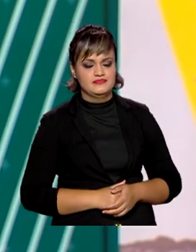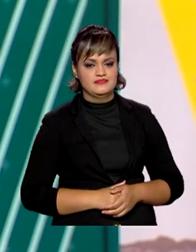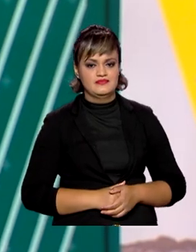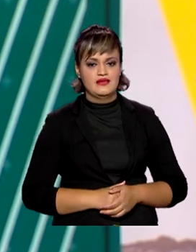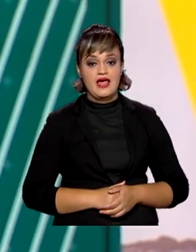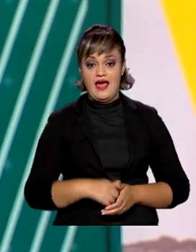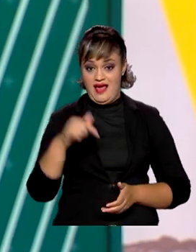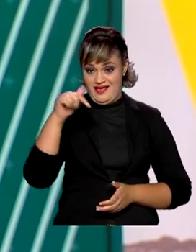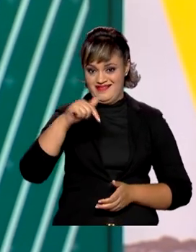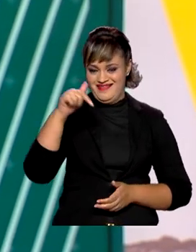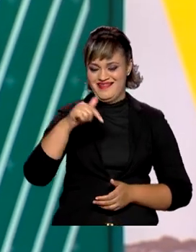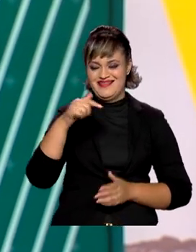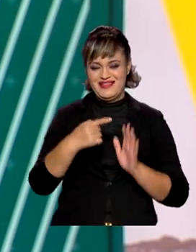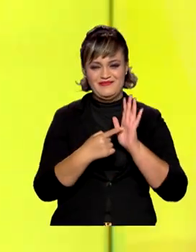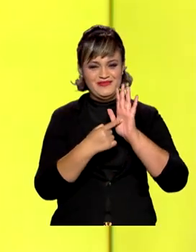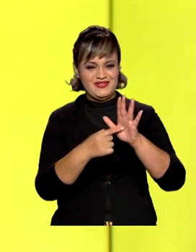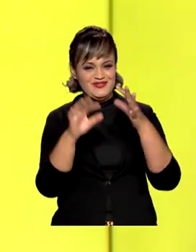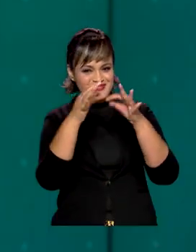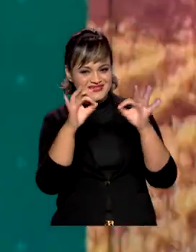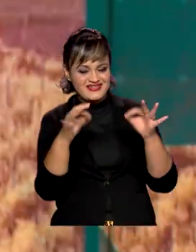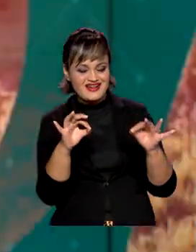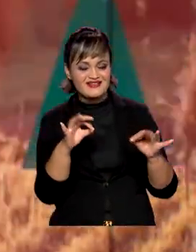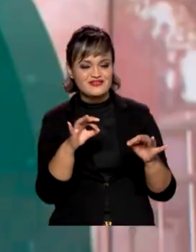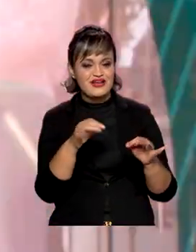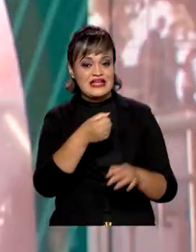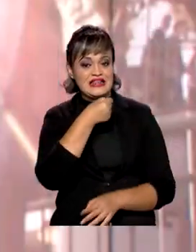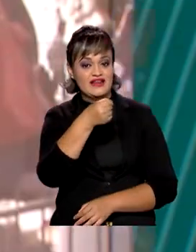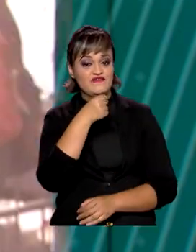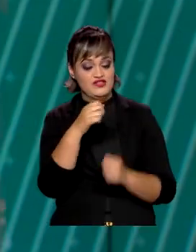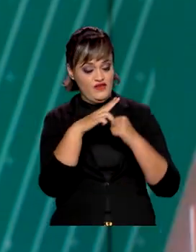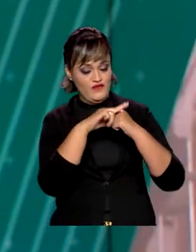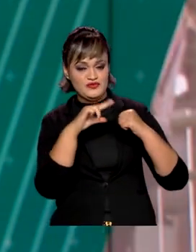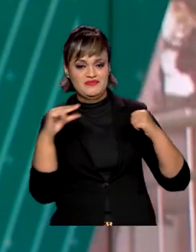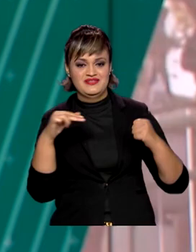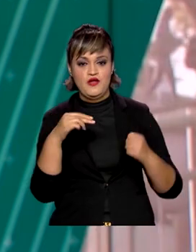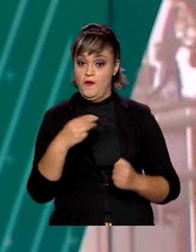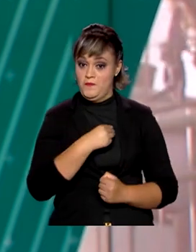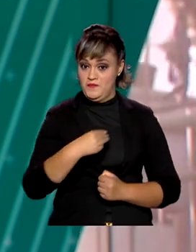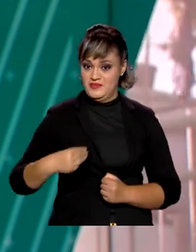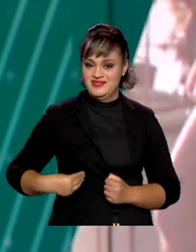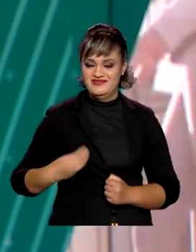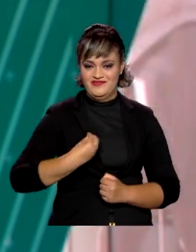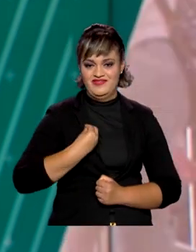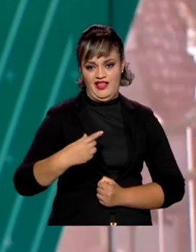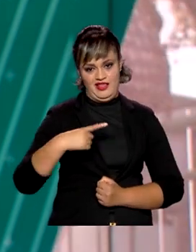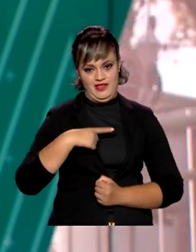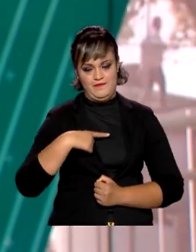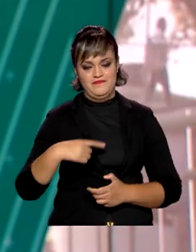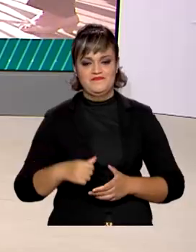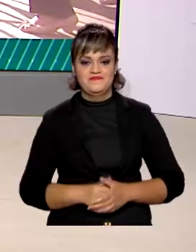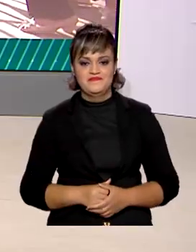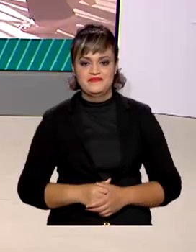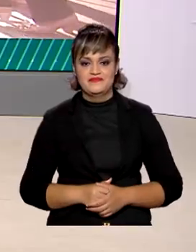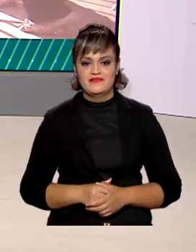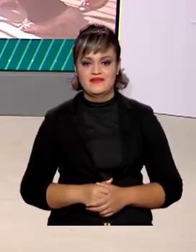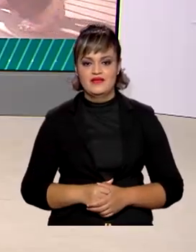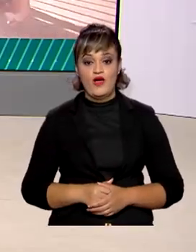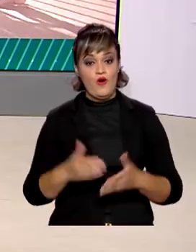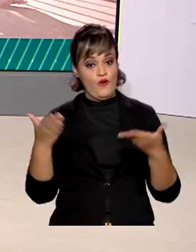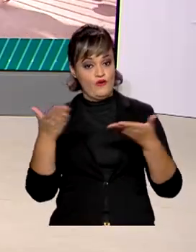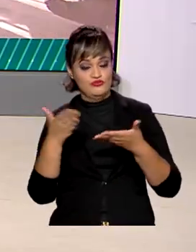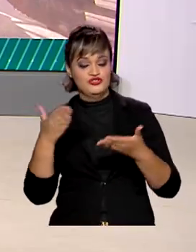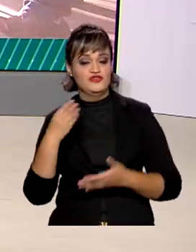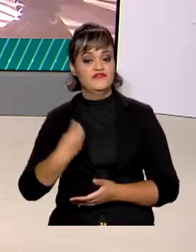e o Brasil em dia está exibindo os principais trechos das entrevistas de ministros ao programa de rádio A Voz do Brasil